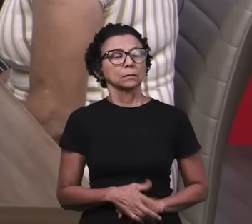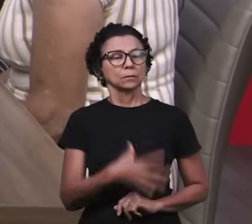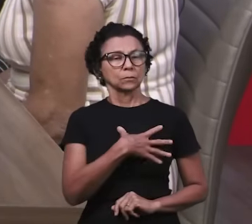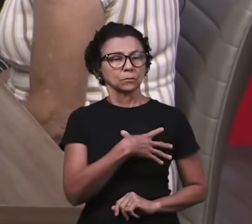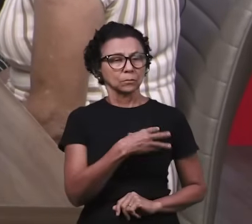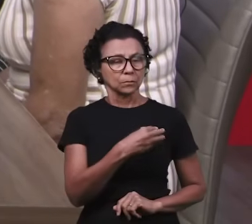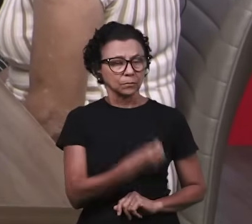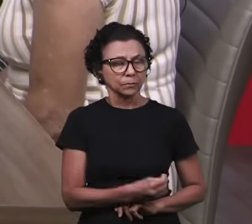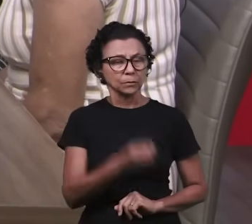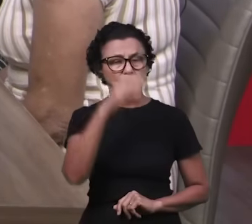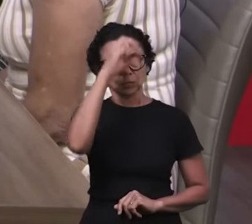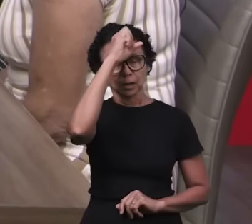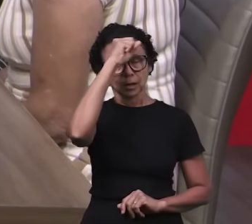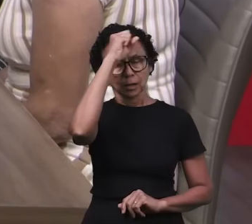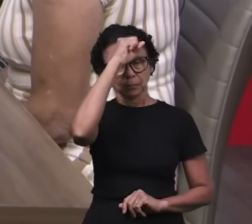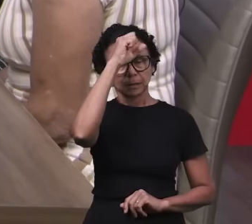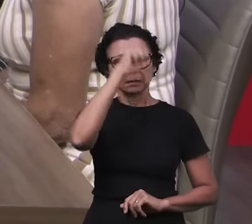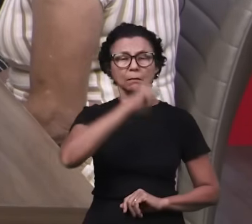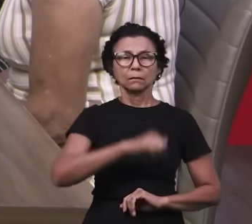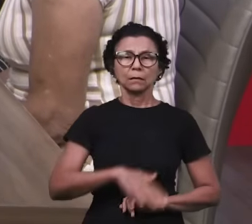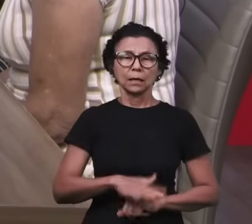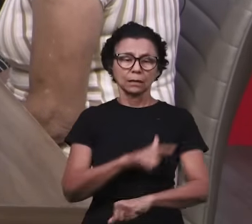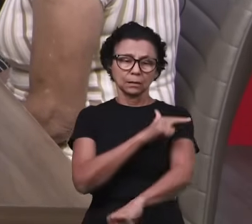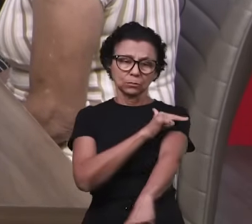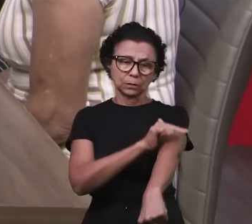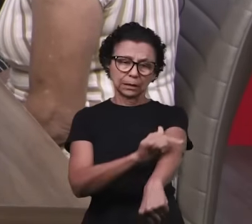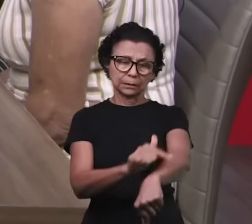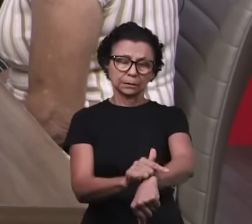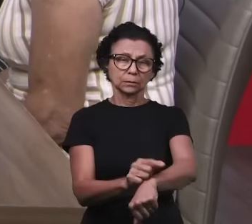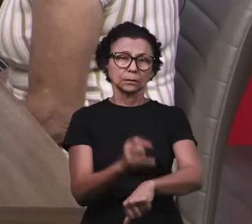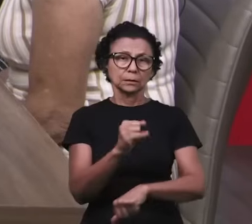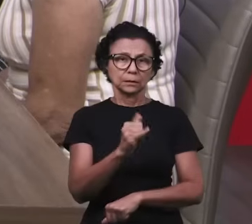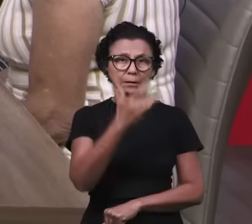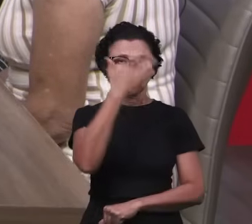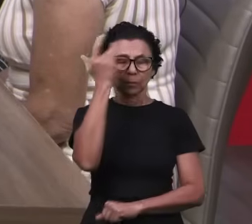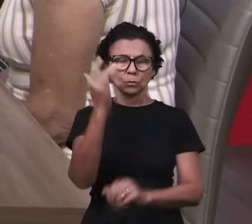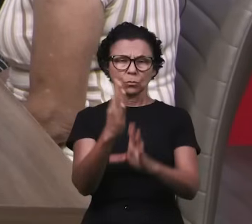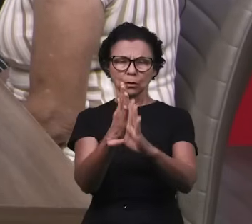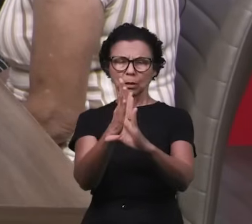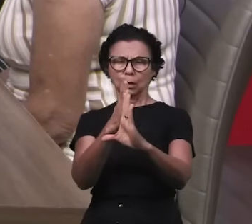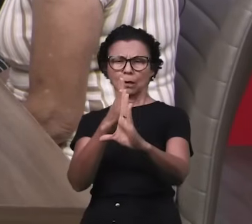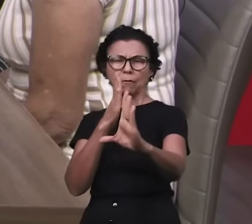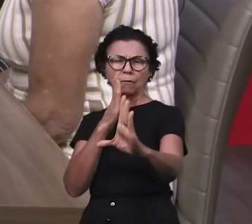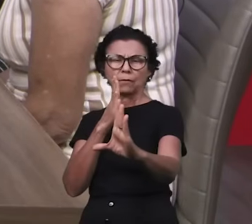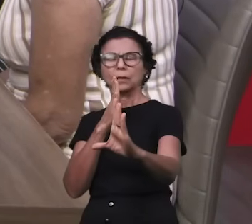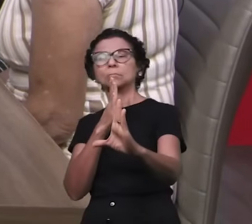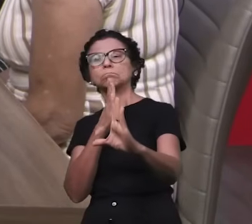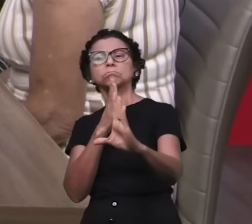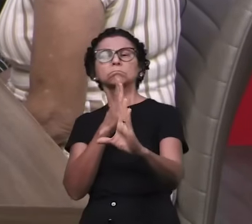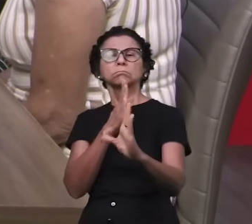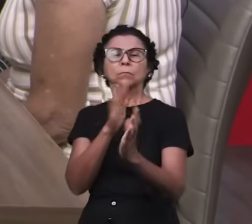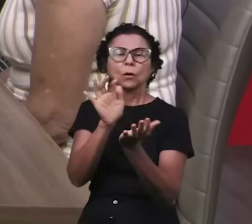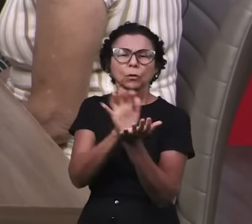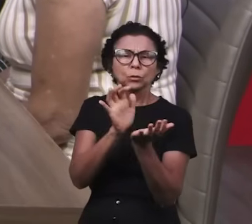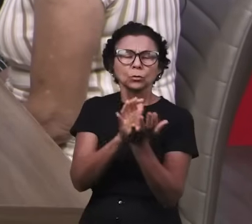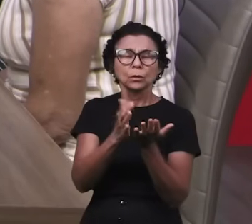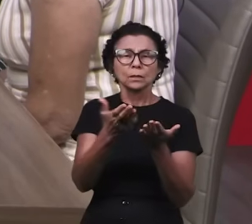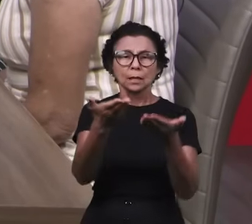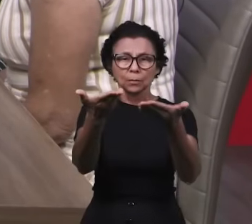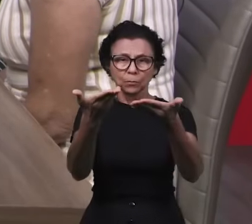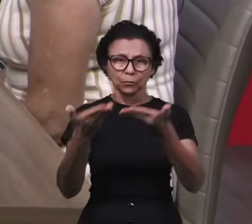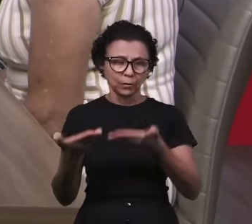mais velhas. Se tem uma pessoa na fila, ele vai saber que tem um idoso, ele vai saber dar o lugar para o idoso.